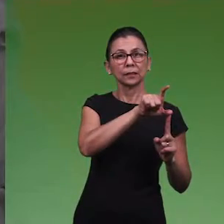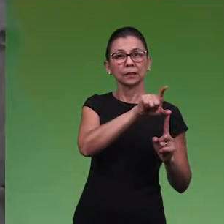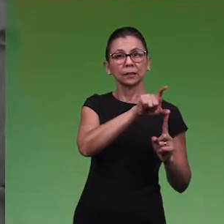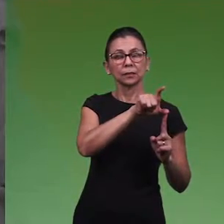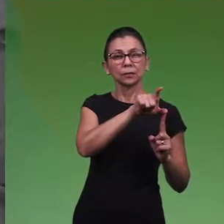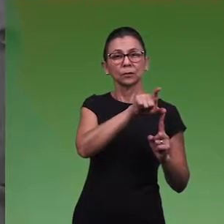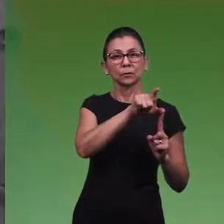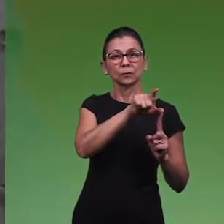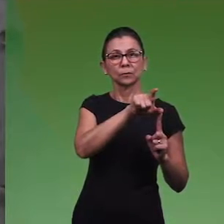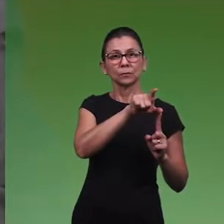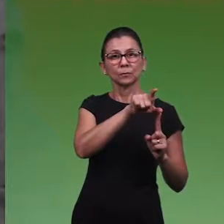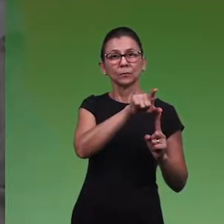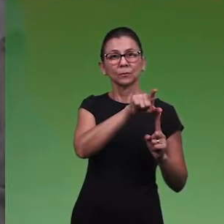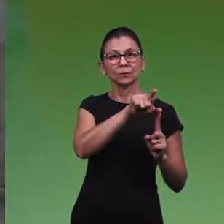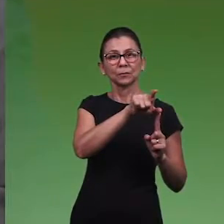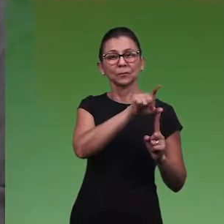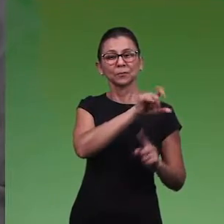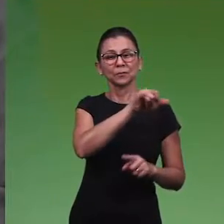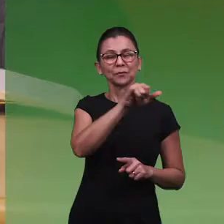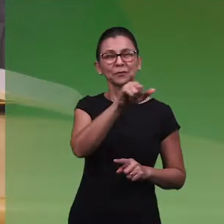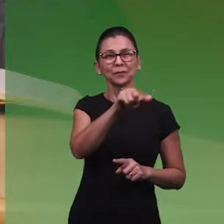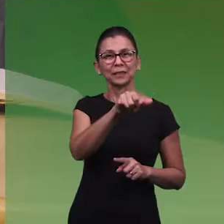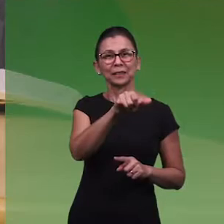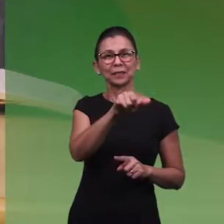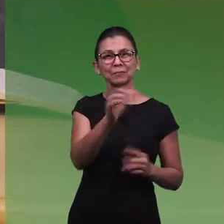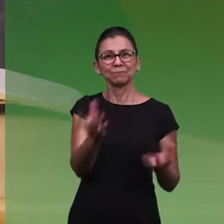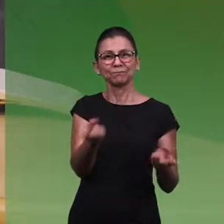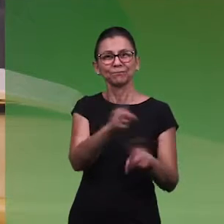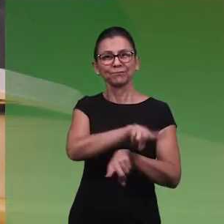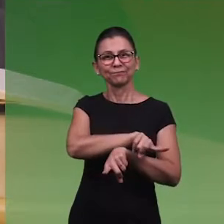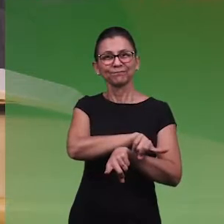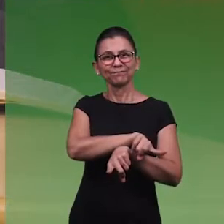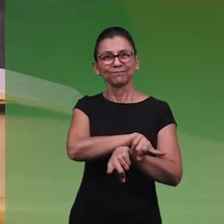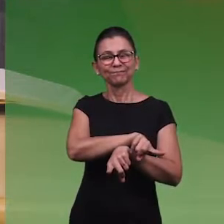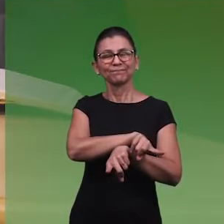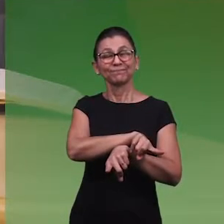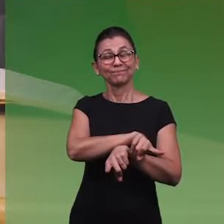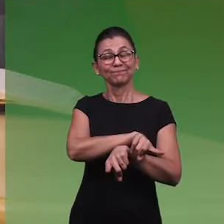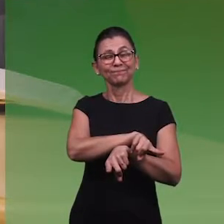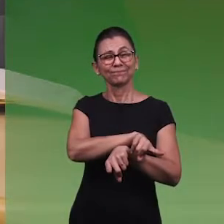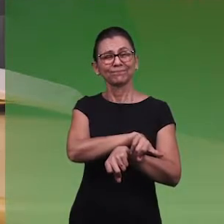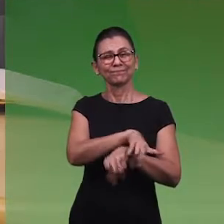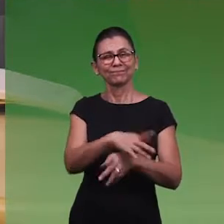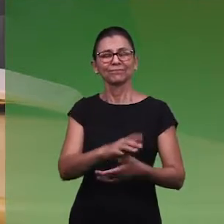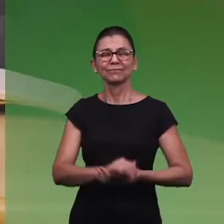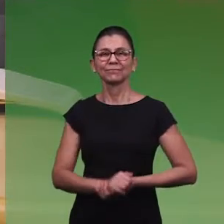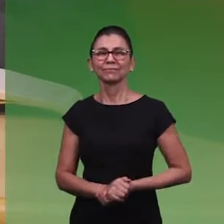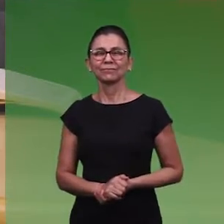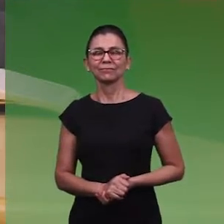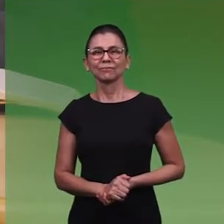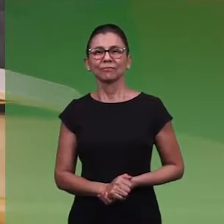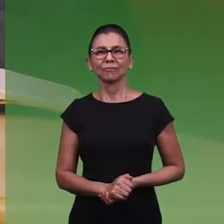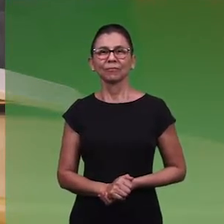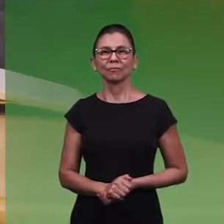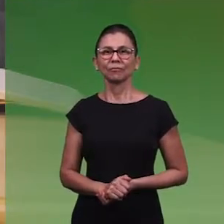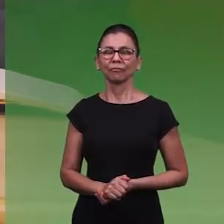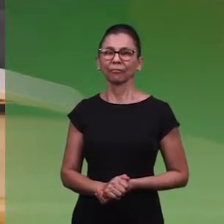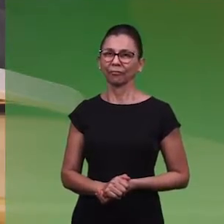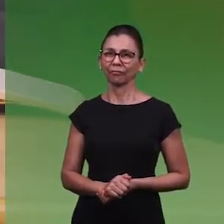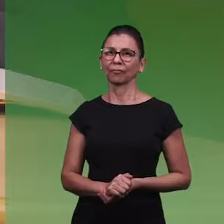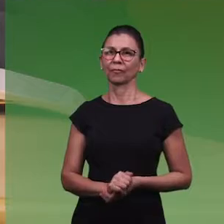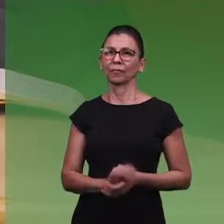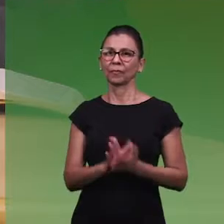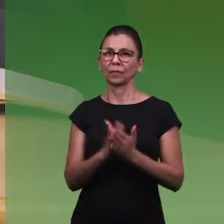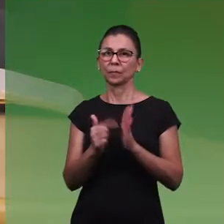fala. Boa palavra direta para uma situação. Não é? É que muitas pessoas ainda têm dúvida, né? Exatamente. E a palavra do Senhor